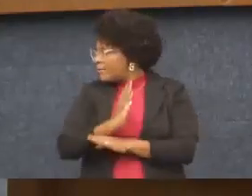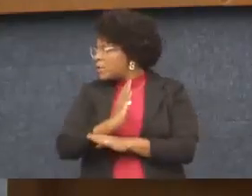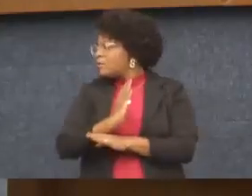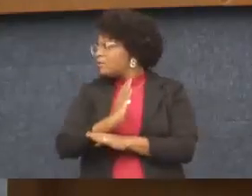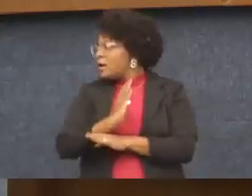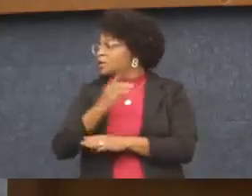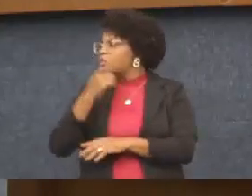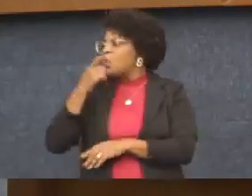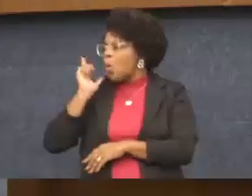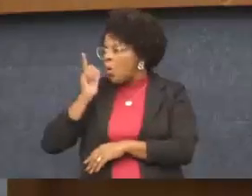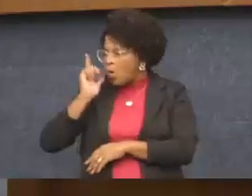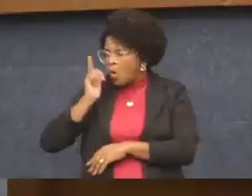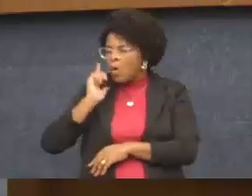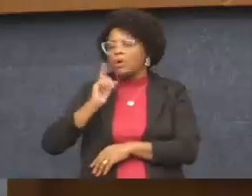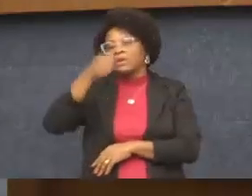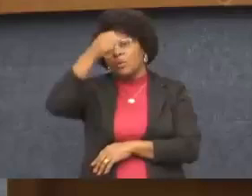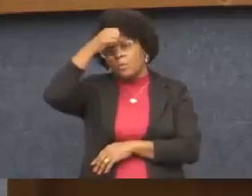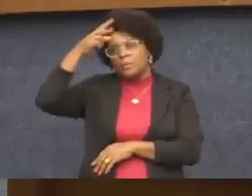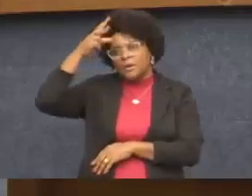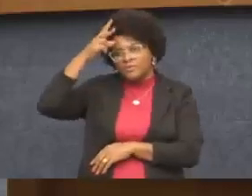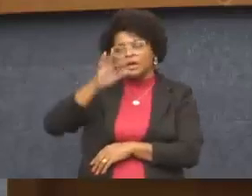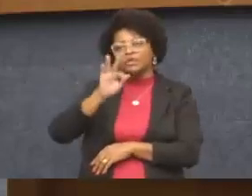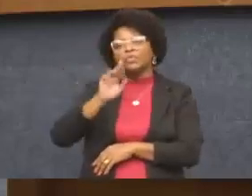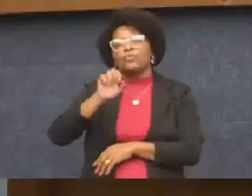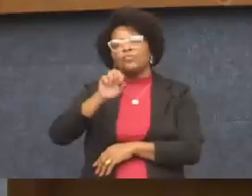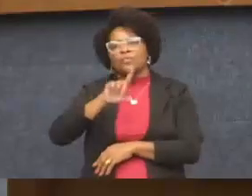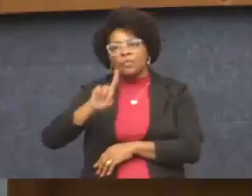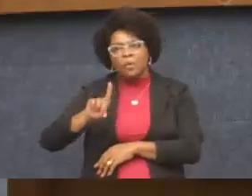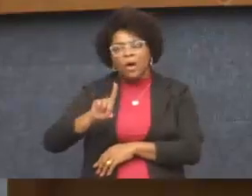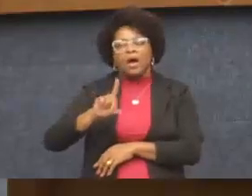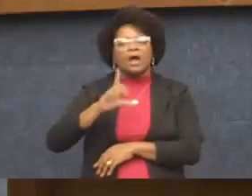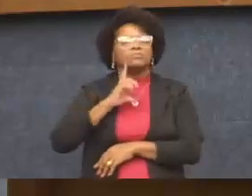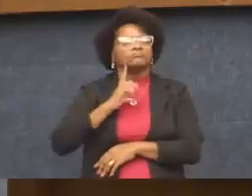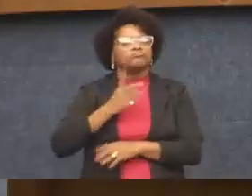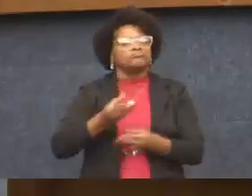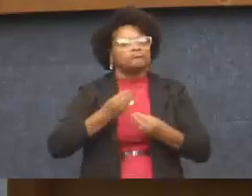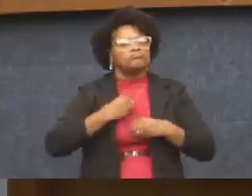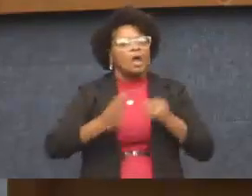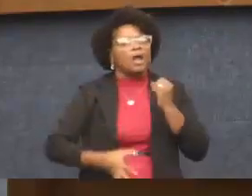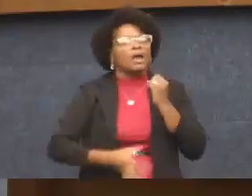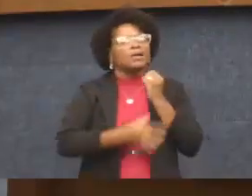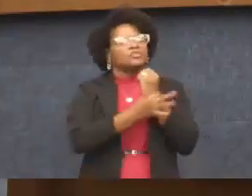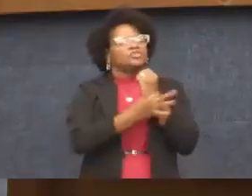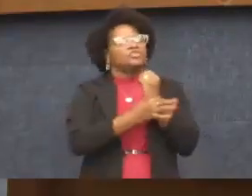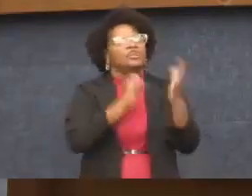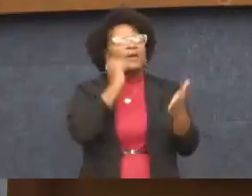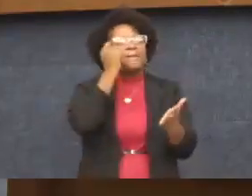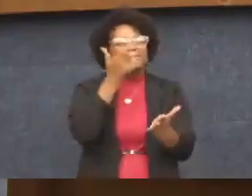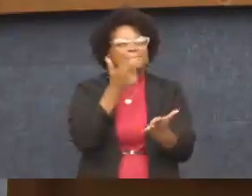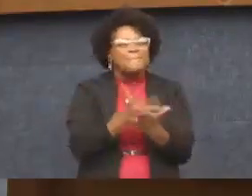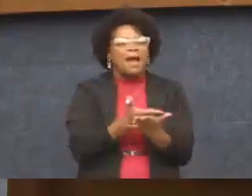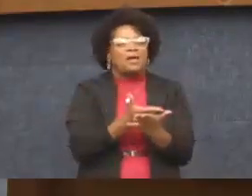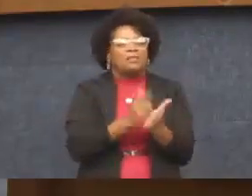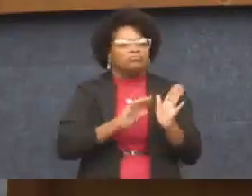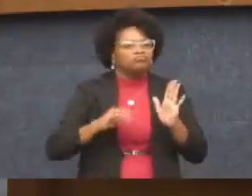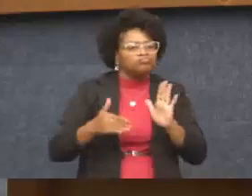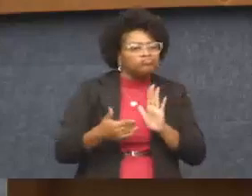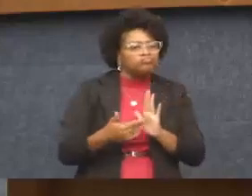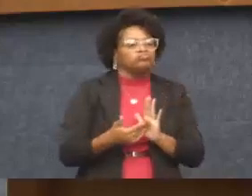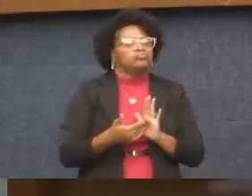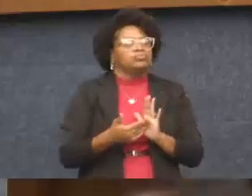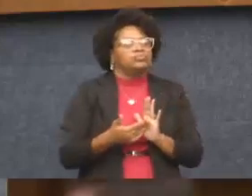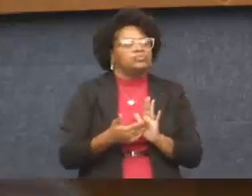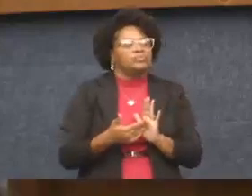Essa complementação de recursos é fundamental para que a gente possa garantir a integralidade do pagamento, como o